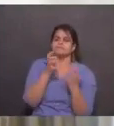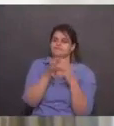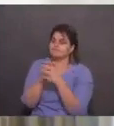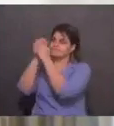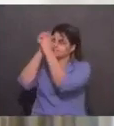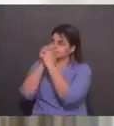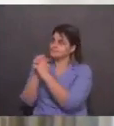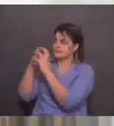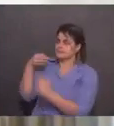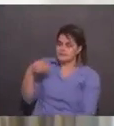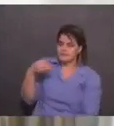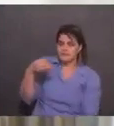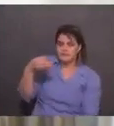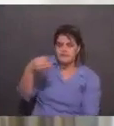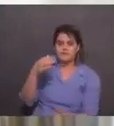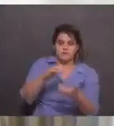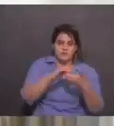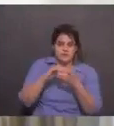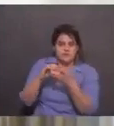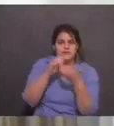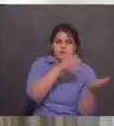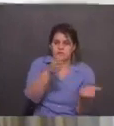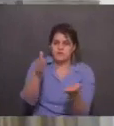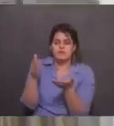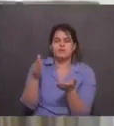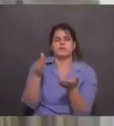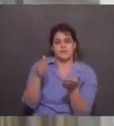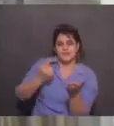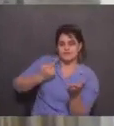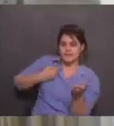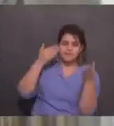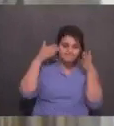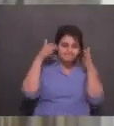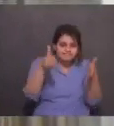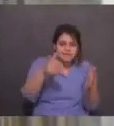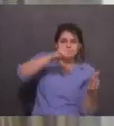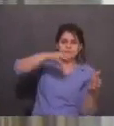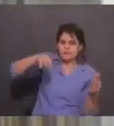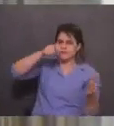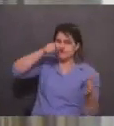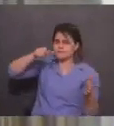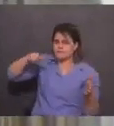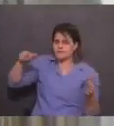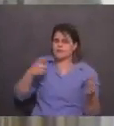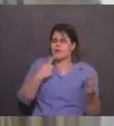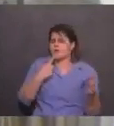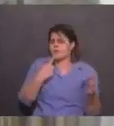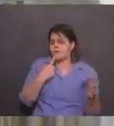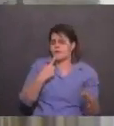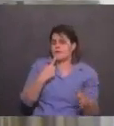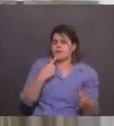de solidariedade, procuremos estar atentos aos milhões de pessoas atingidos pela